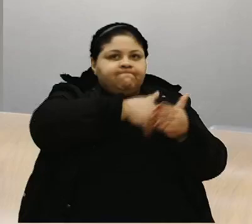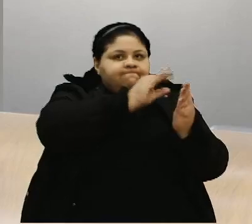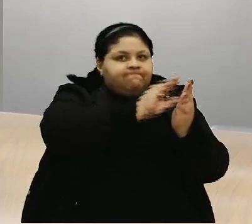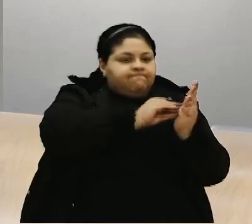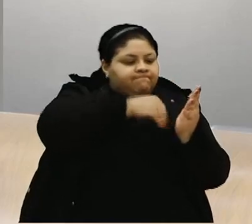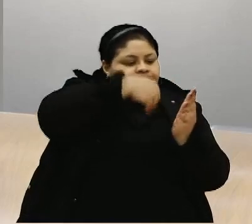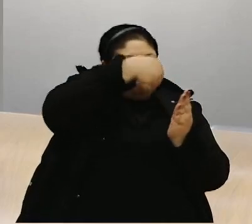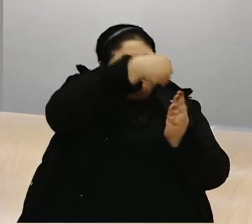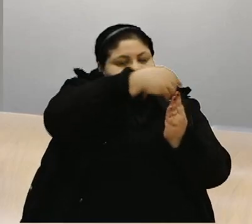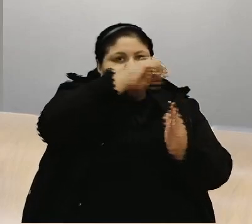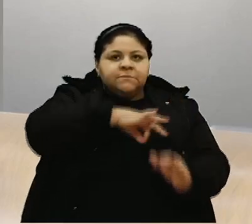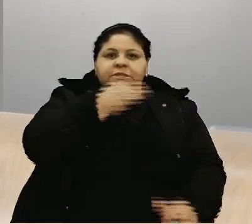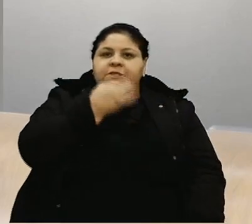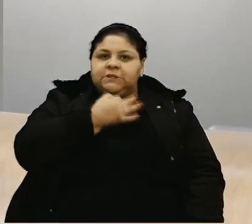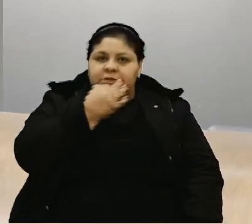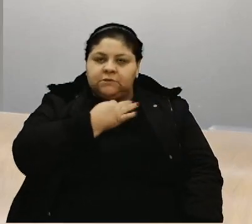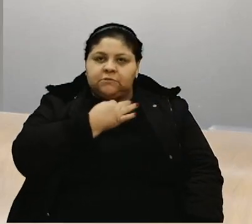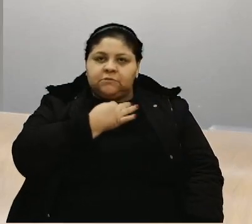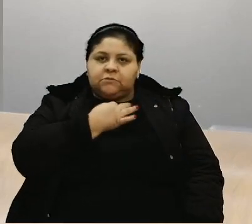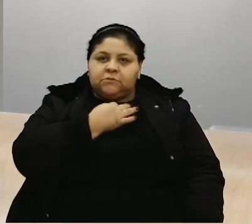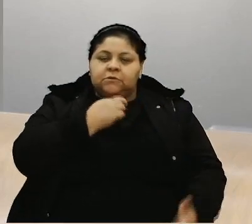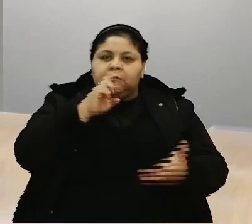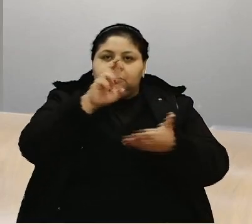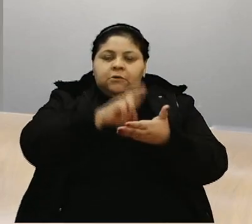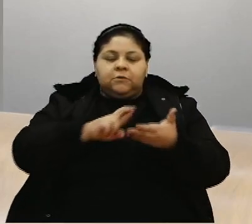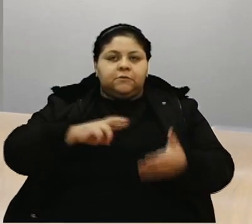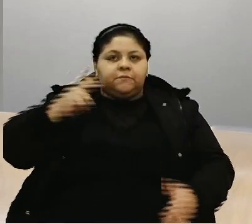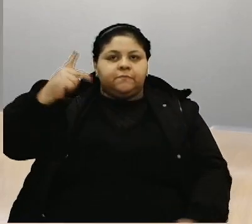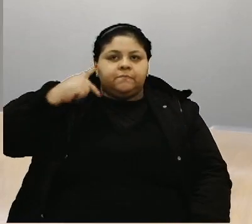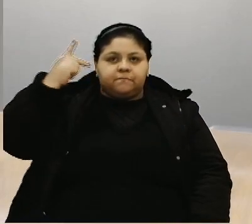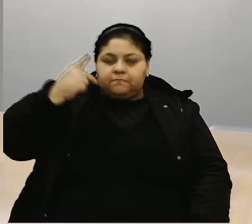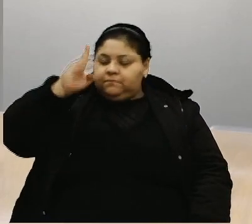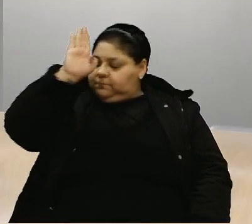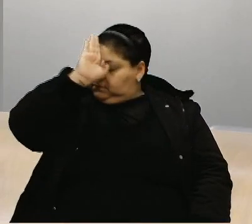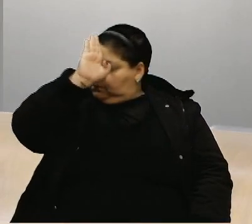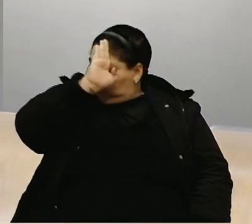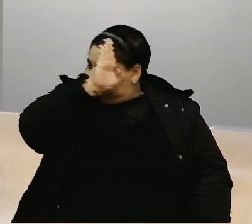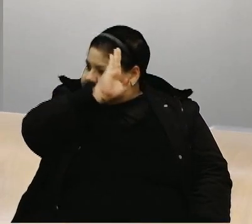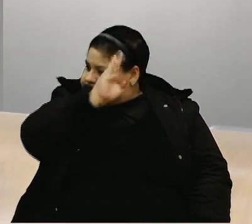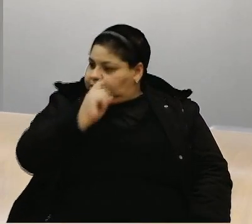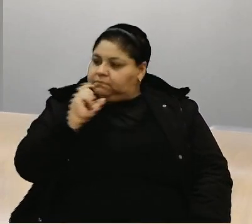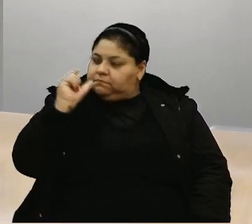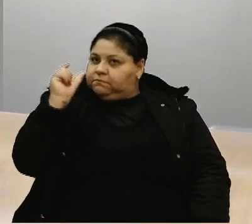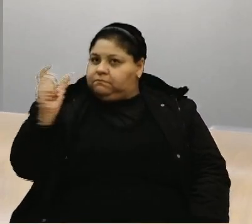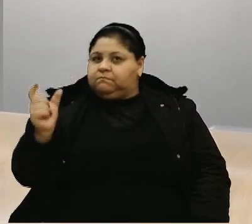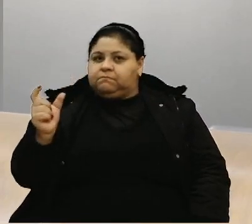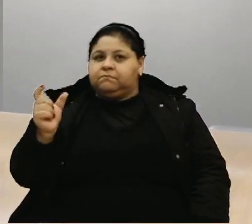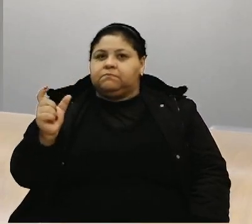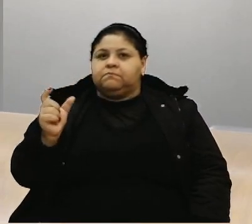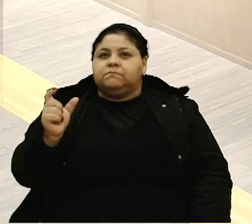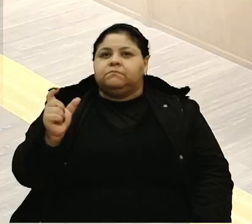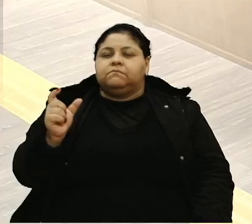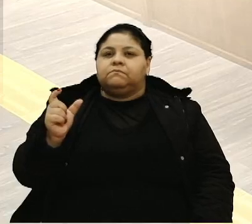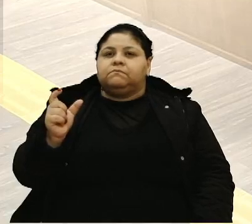município de Caxias do Sul. Relator, vereador Adriano Bressan. Com a palavra, o